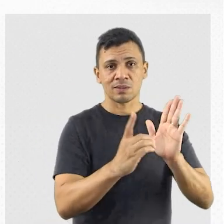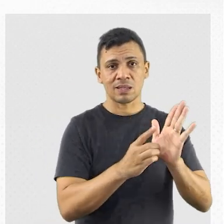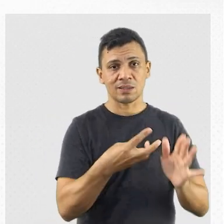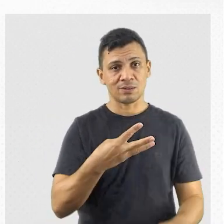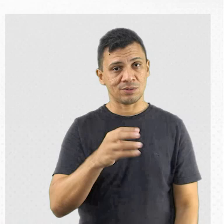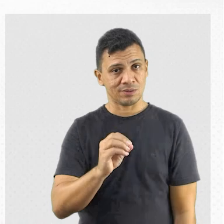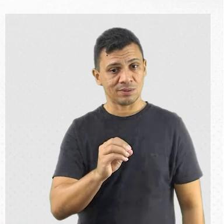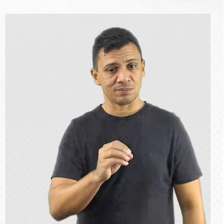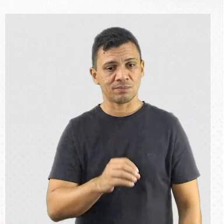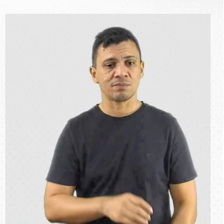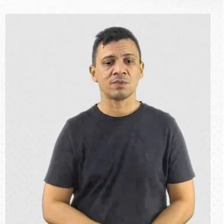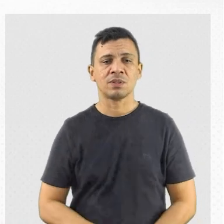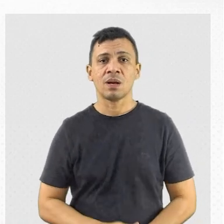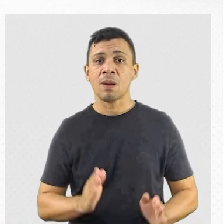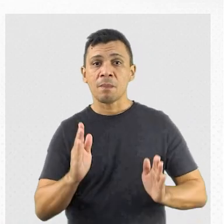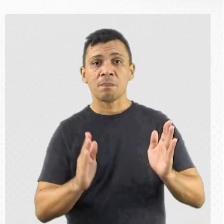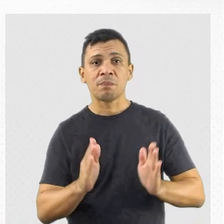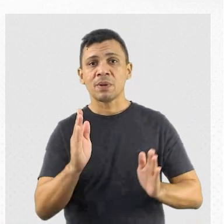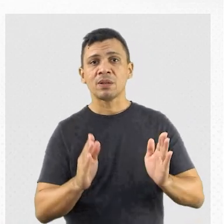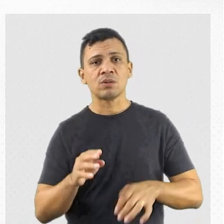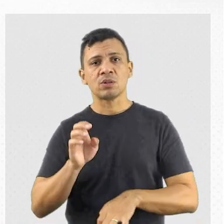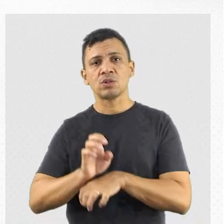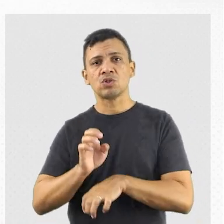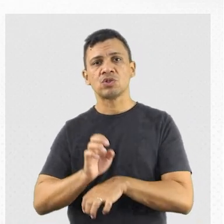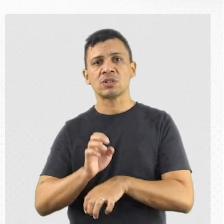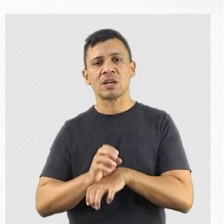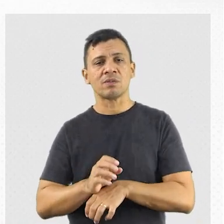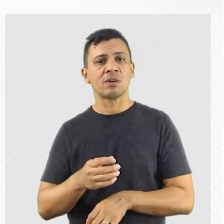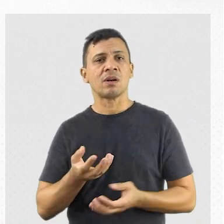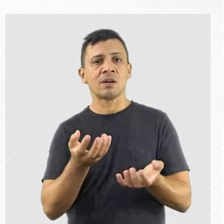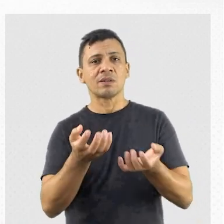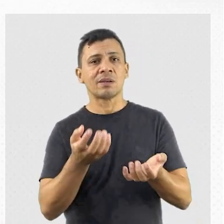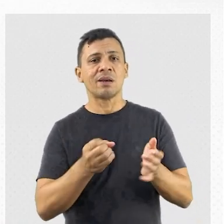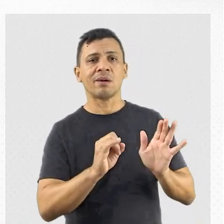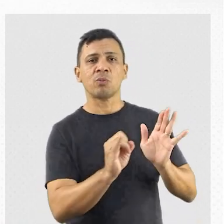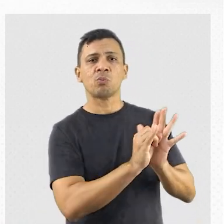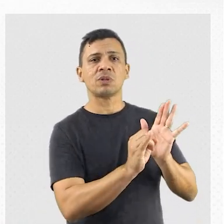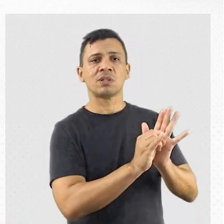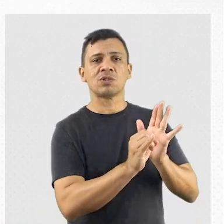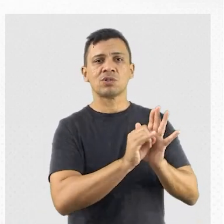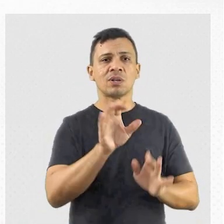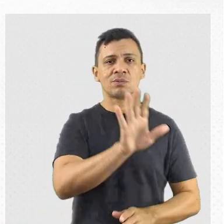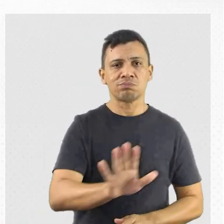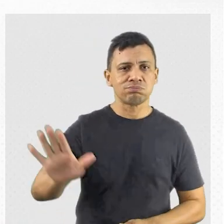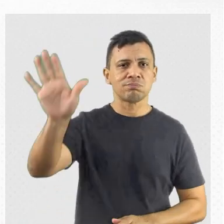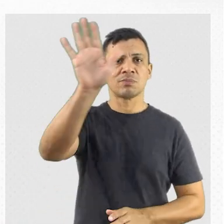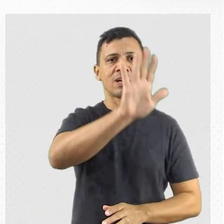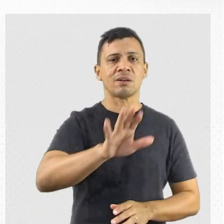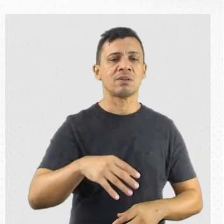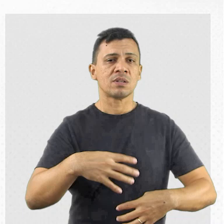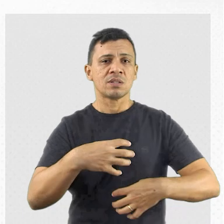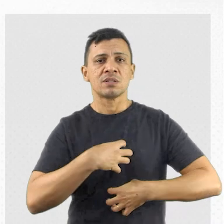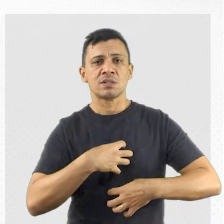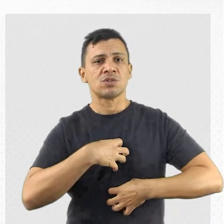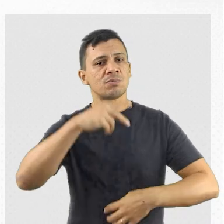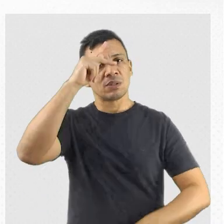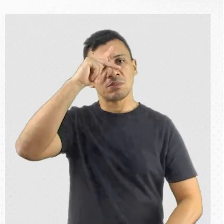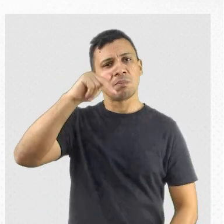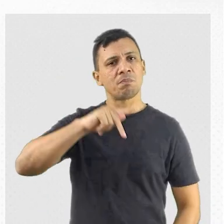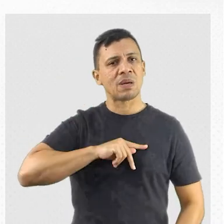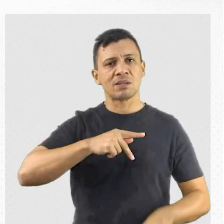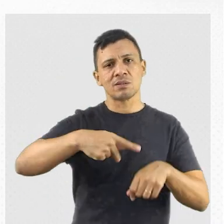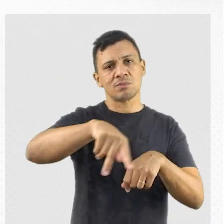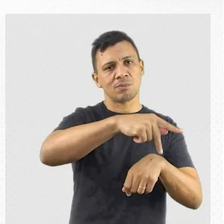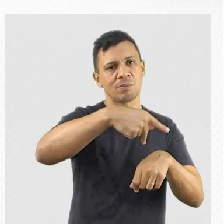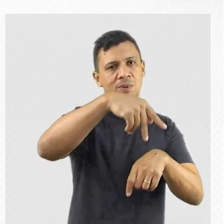seus gostos e suas visões, a questão que eu te coloco é: quais seriam as outras possibilidades, se não essas que